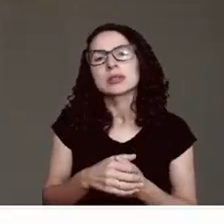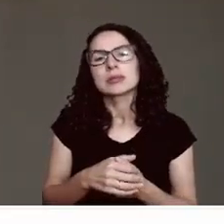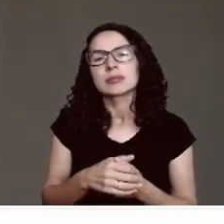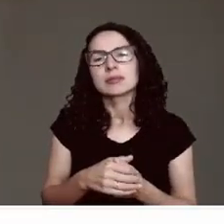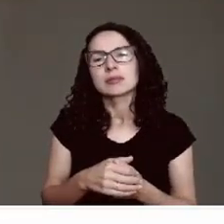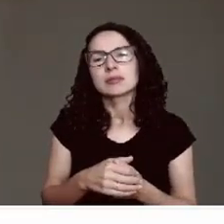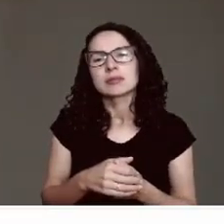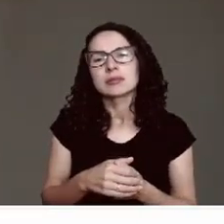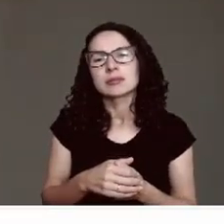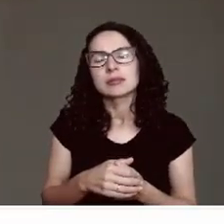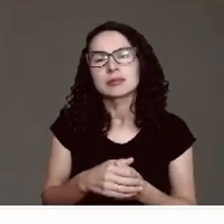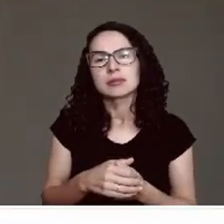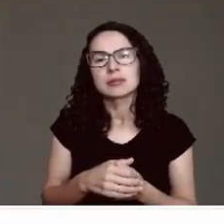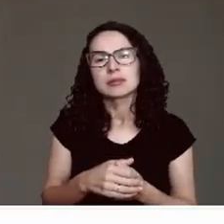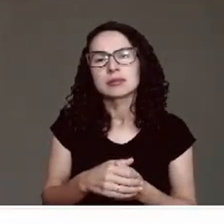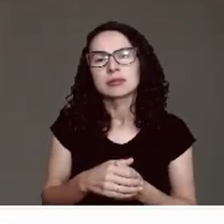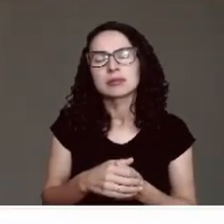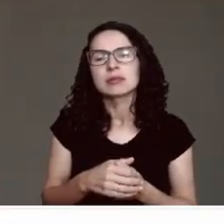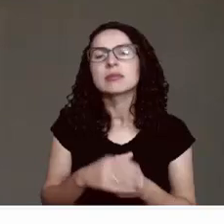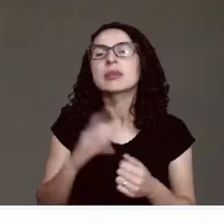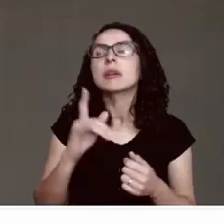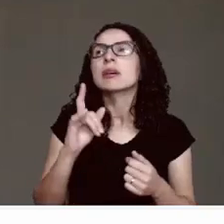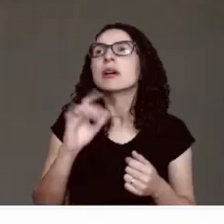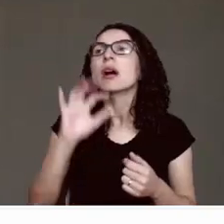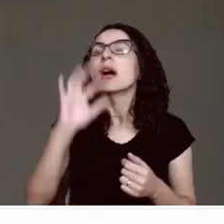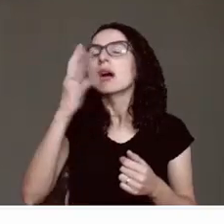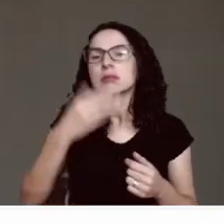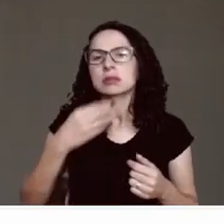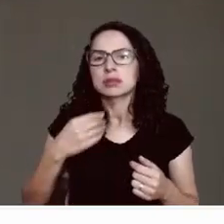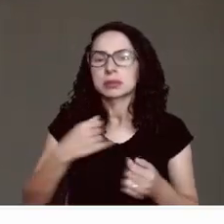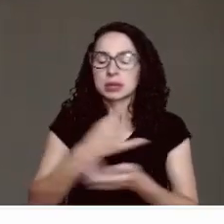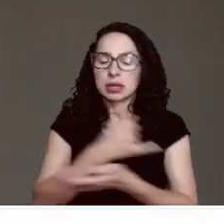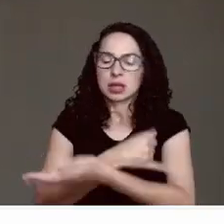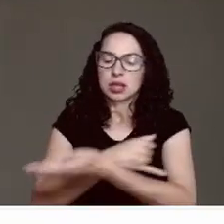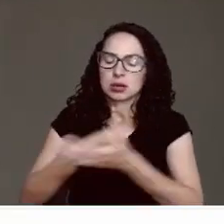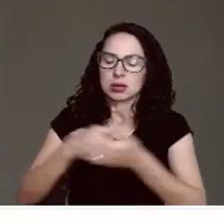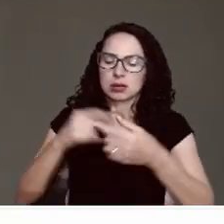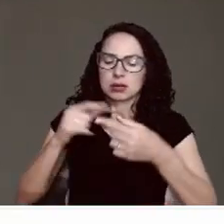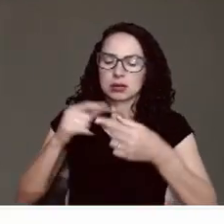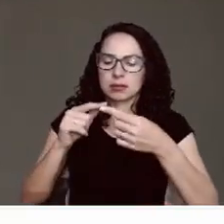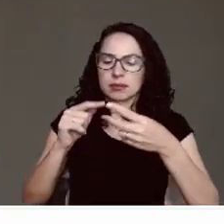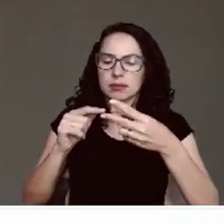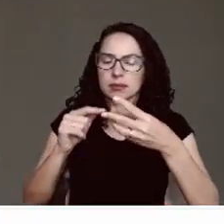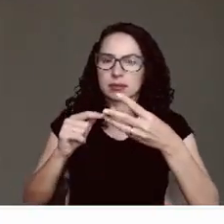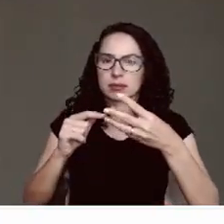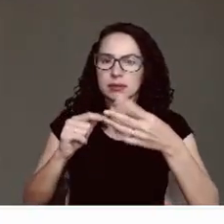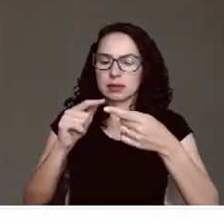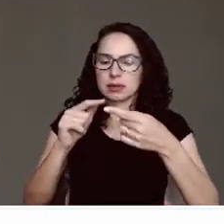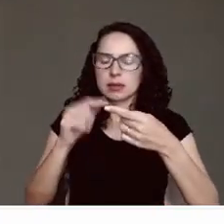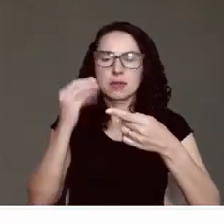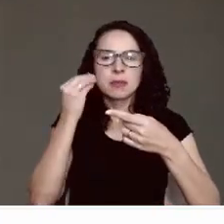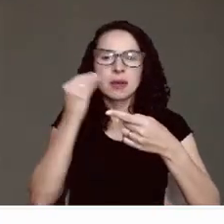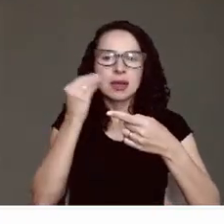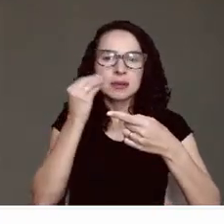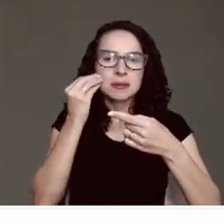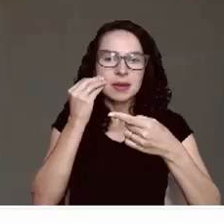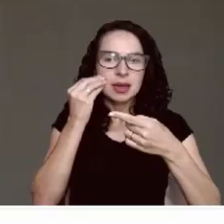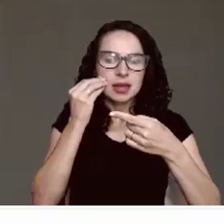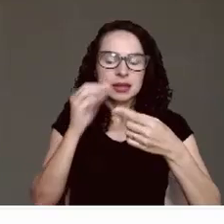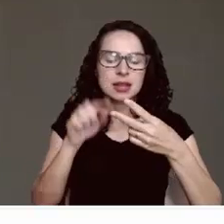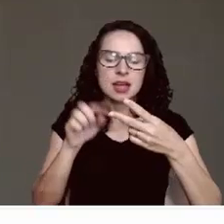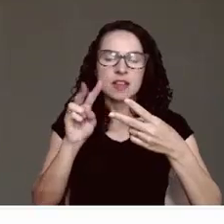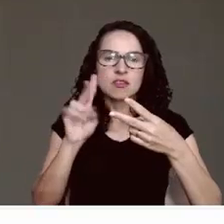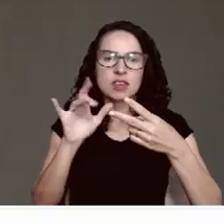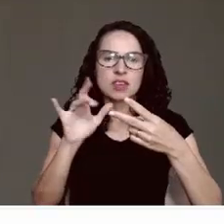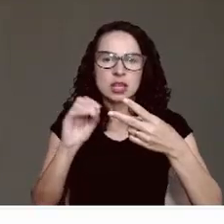no final da linha, porque a droga ela tem 4 fases, experimental, habitual, vício e abuso. E quem está na fase experimental e